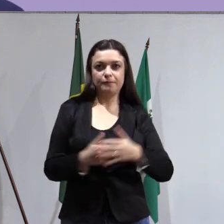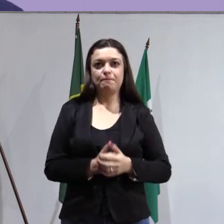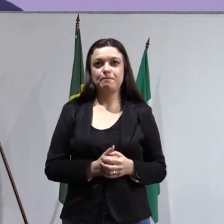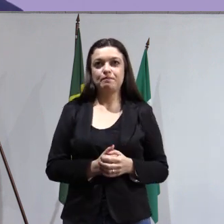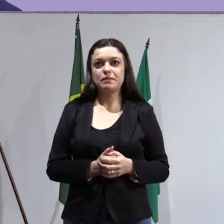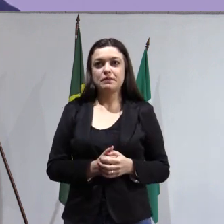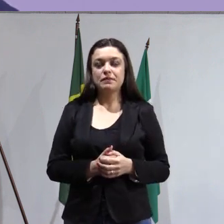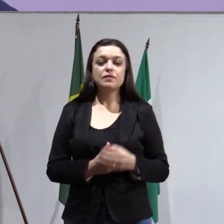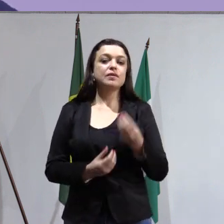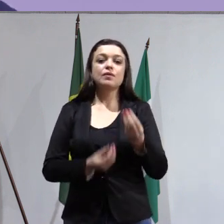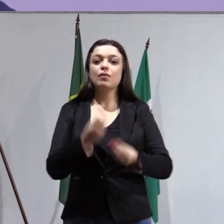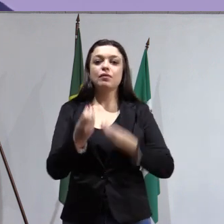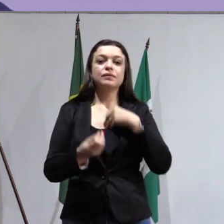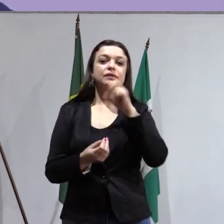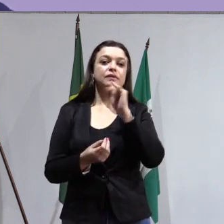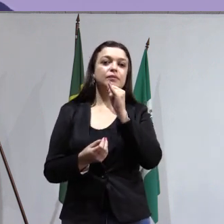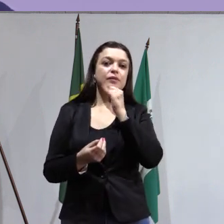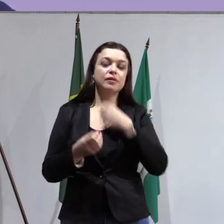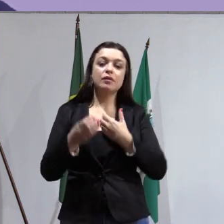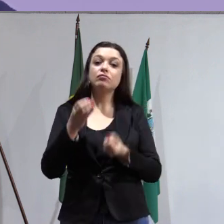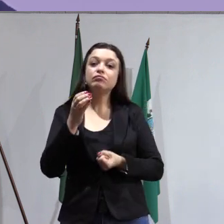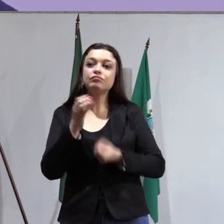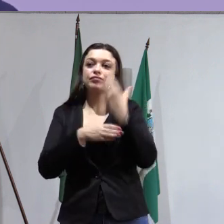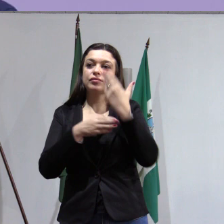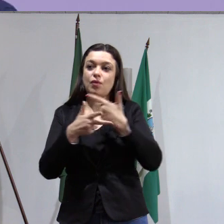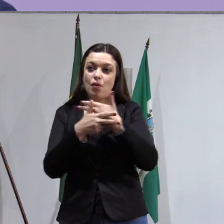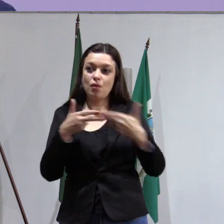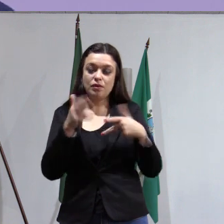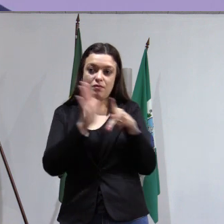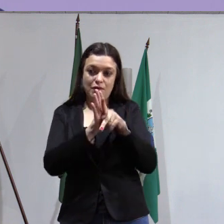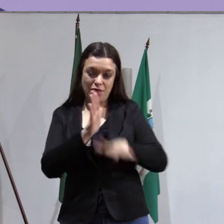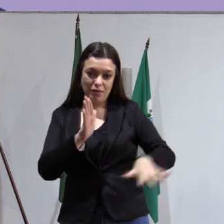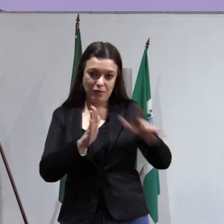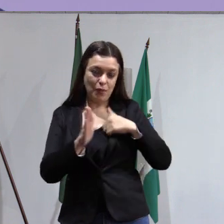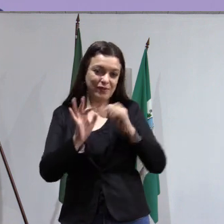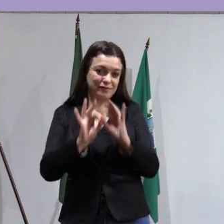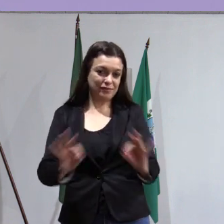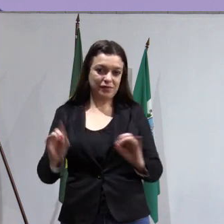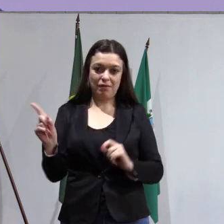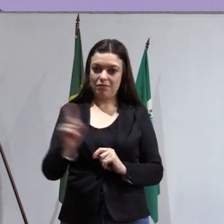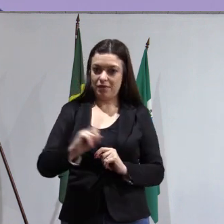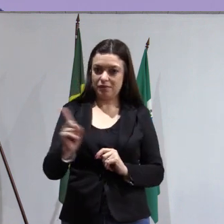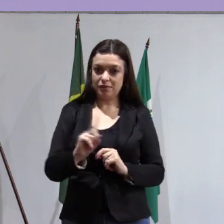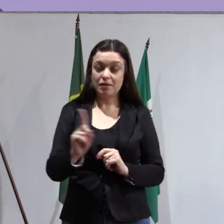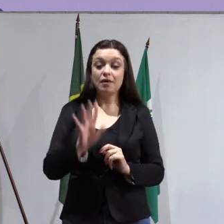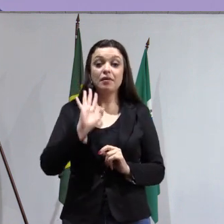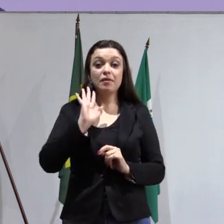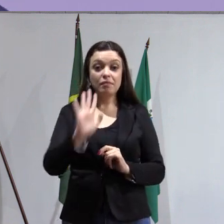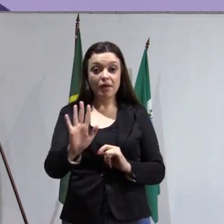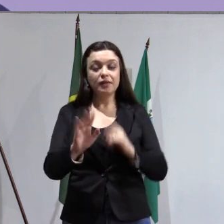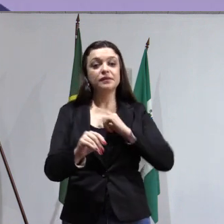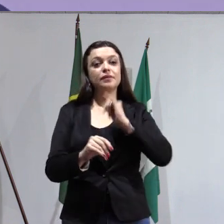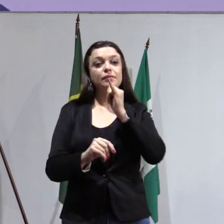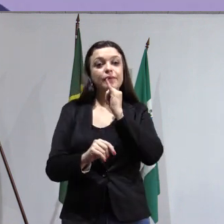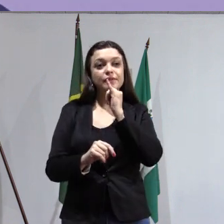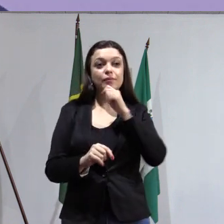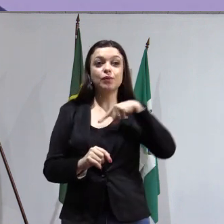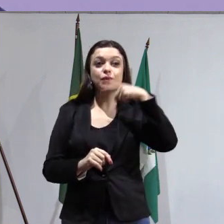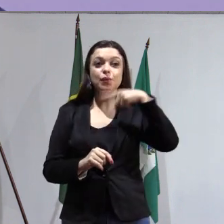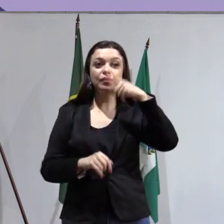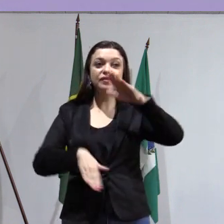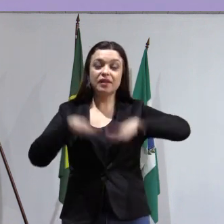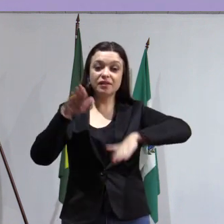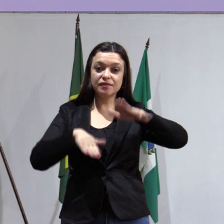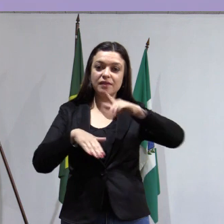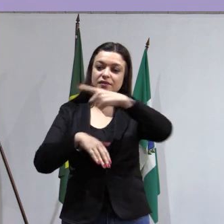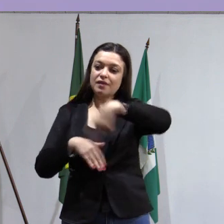Constituir fundo imobiliário não é uma coisa simples. E eu queria dirimir aqui uma dúvida daquilo que a gente vem falando, porque, como uma coisa obscura, muitas vezes a gente fala em